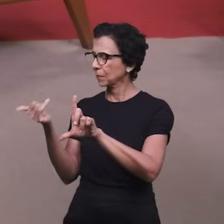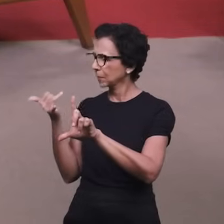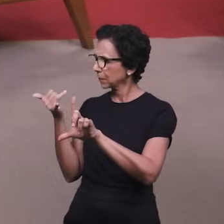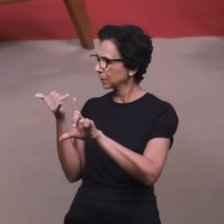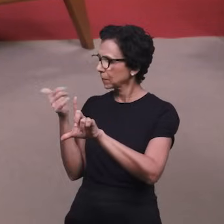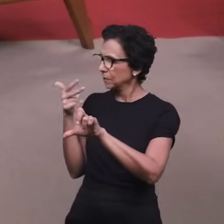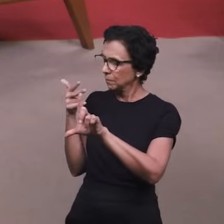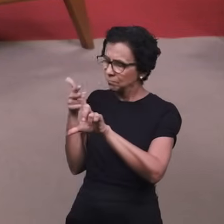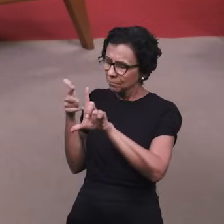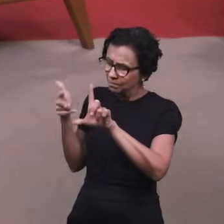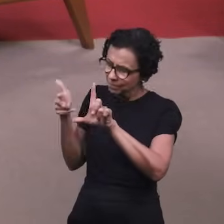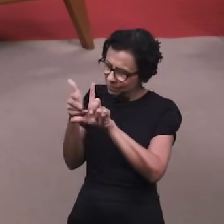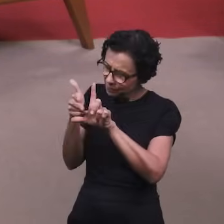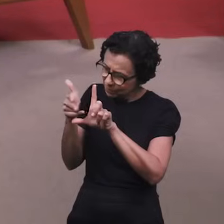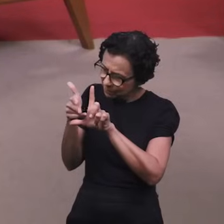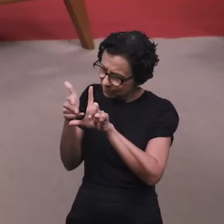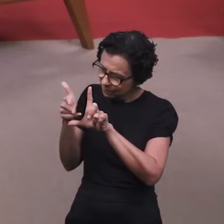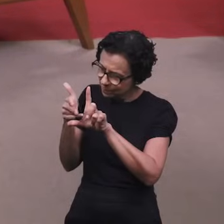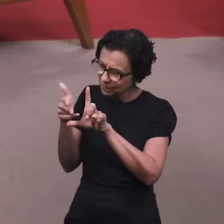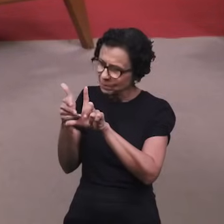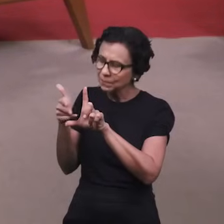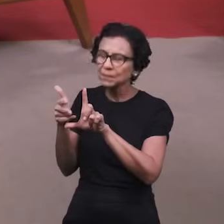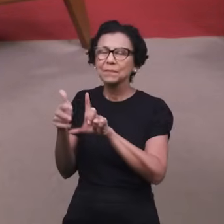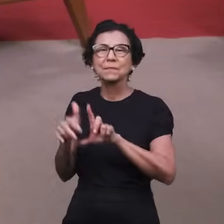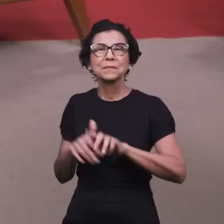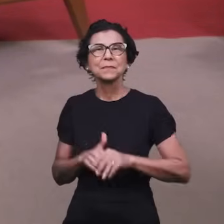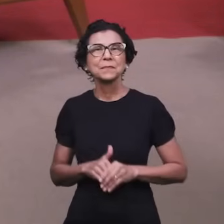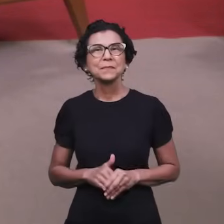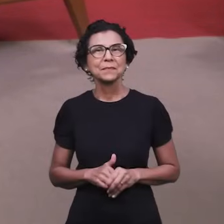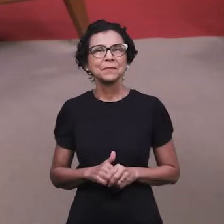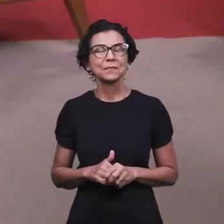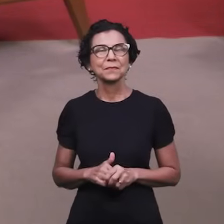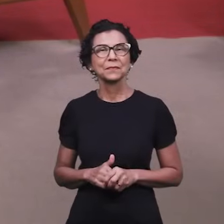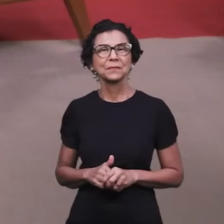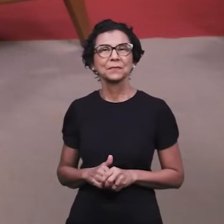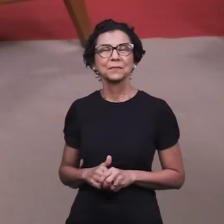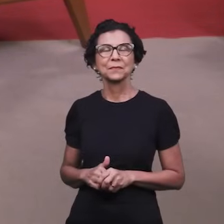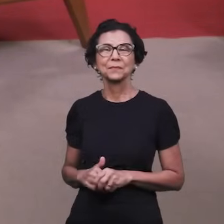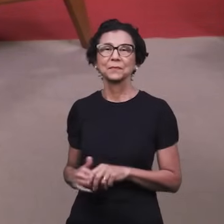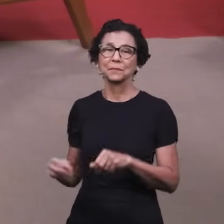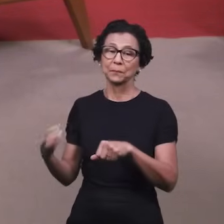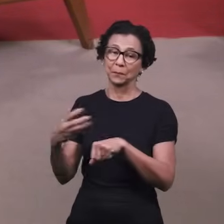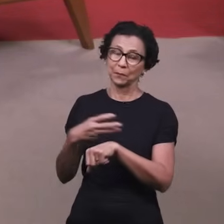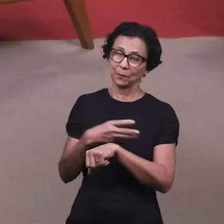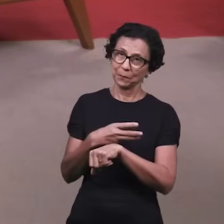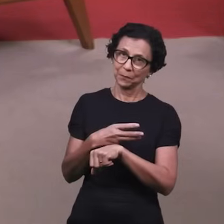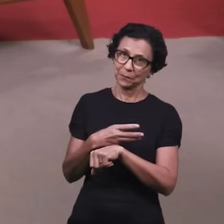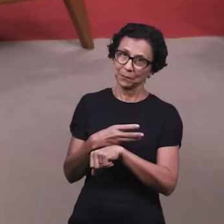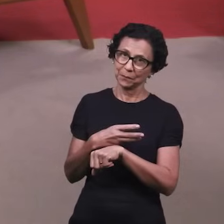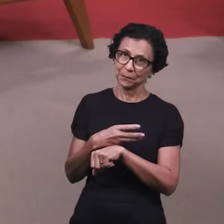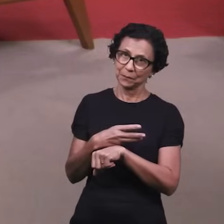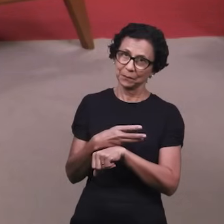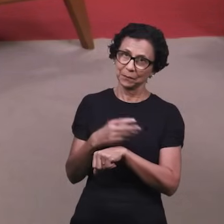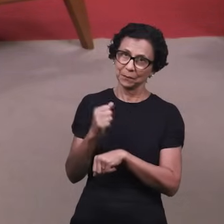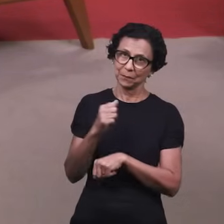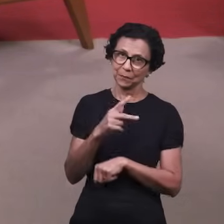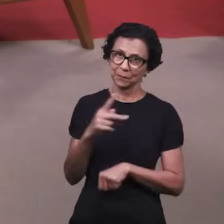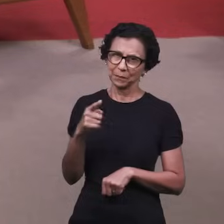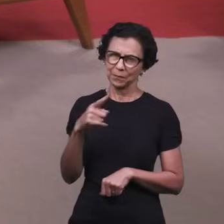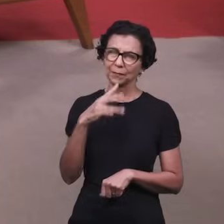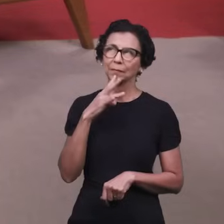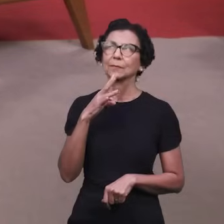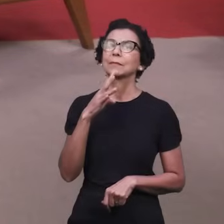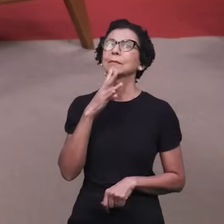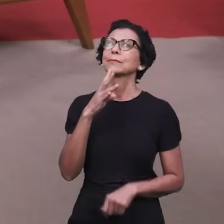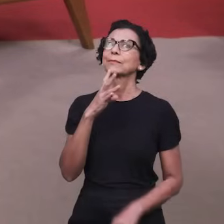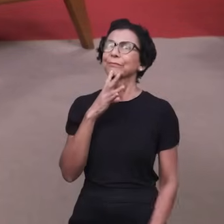vai ser redirecionado, né? Quer dizer, o sistema operacional vai redirecionar para o WhatsApp, que é um aplicativo que eu tenho certeza